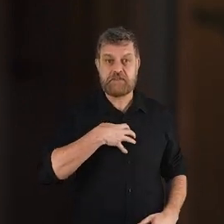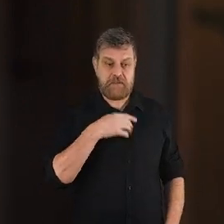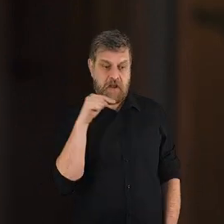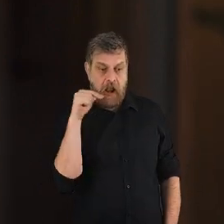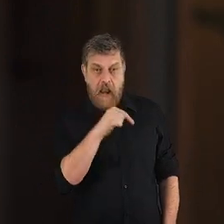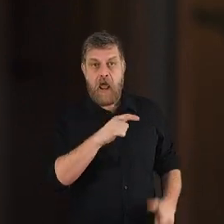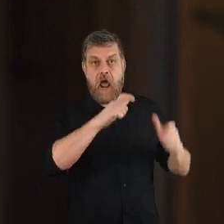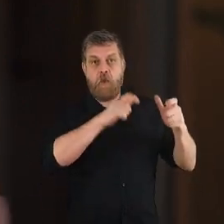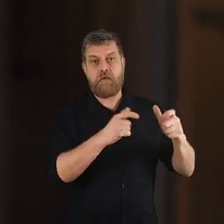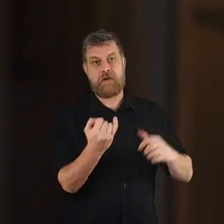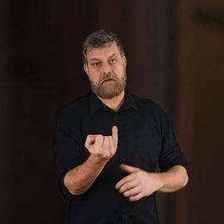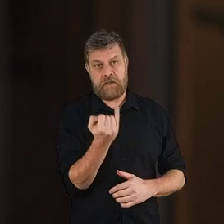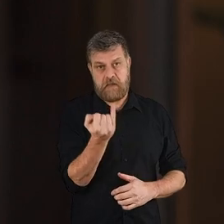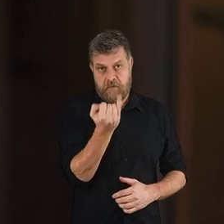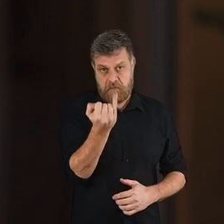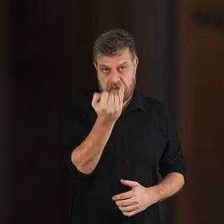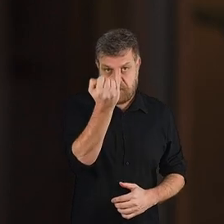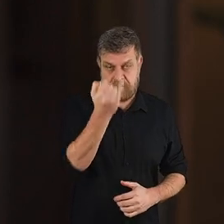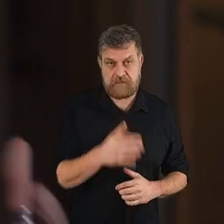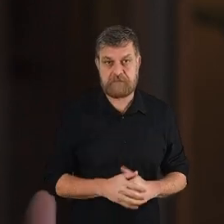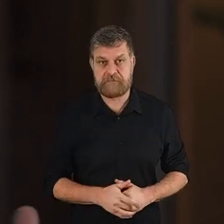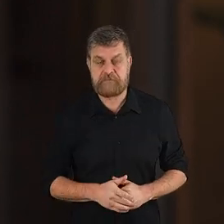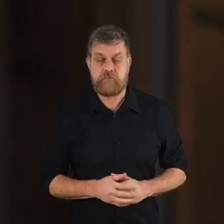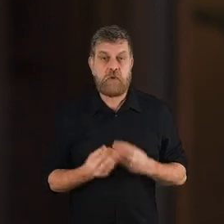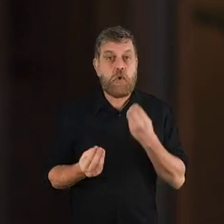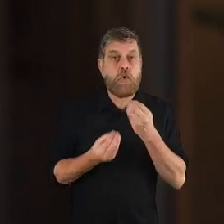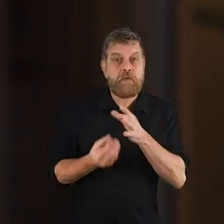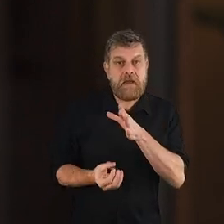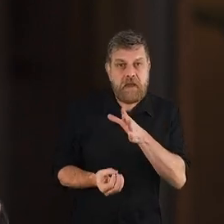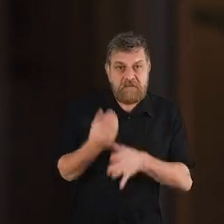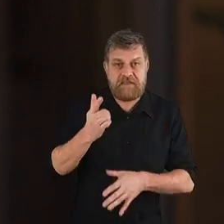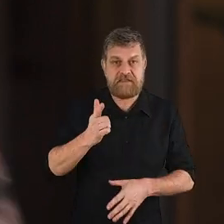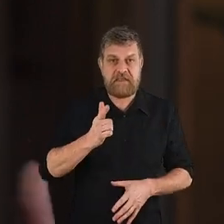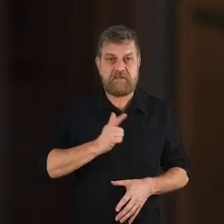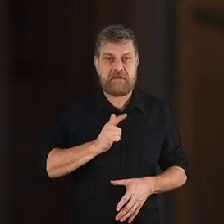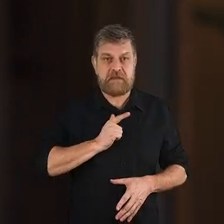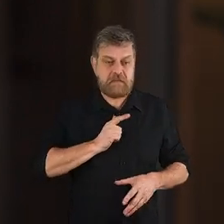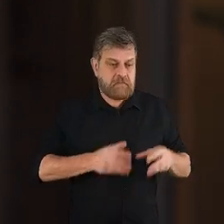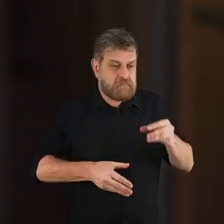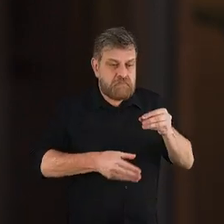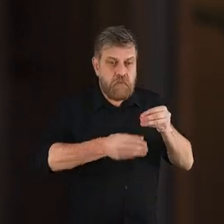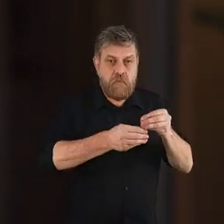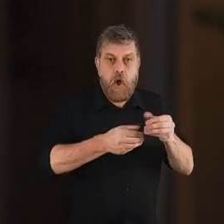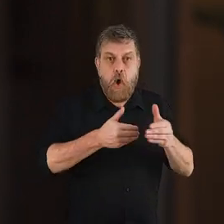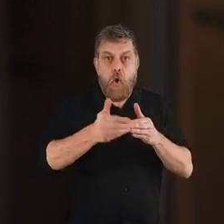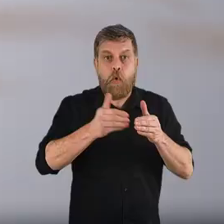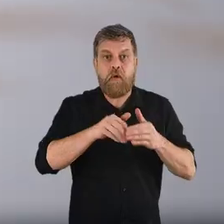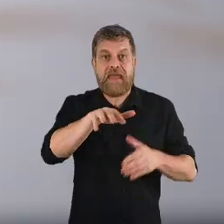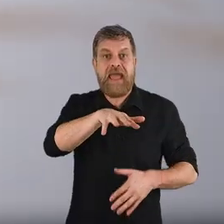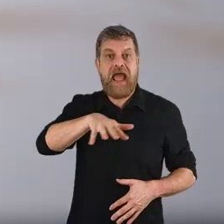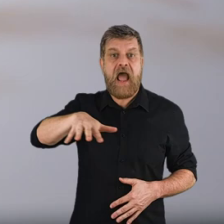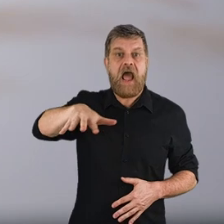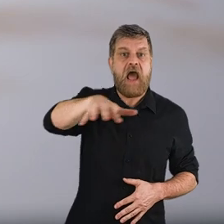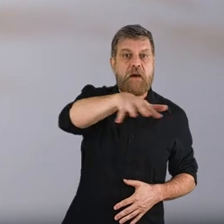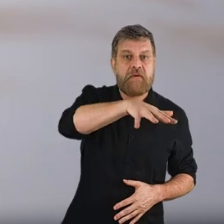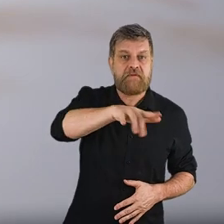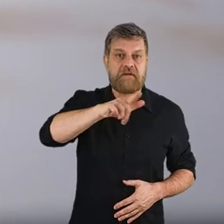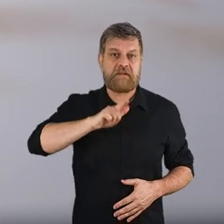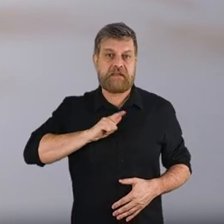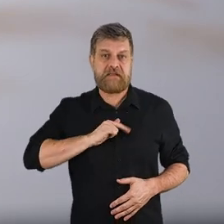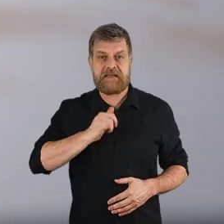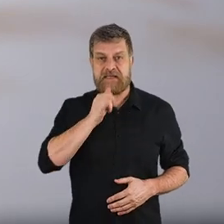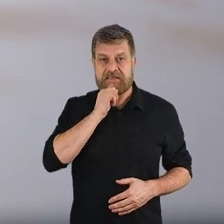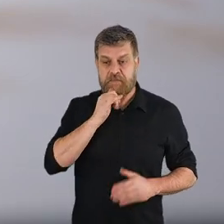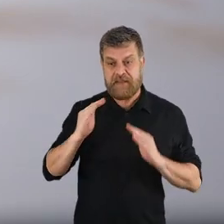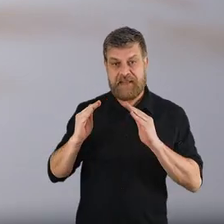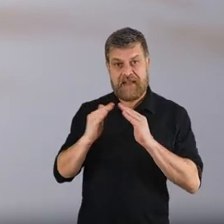lugar. E isso pode ser feito e agregado a qualquer tipo de espaço. Pode ser um canto na